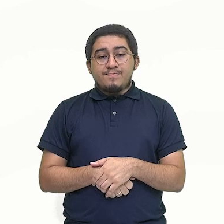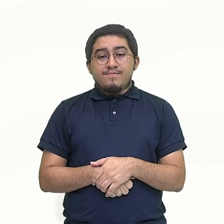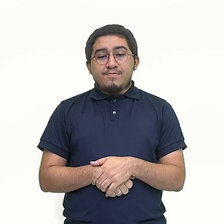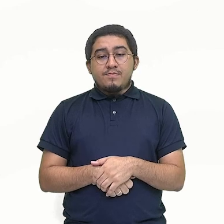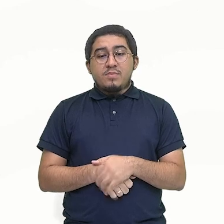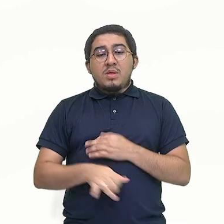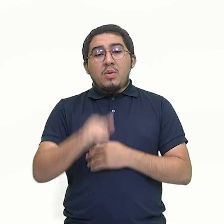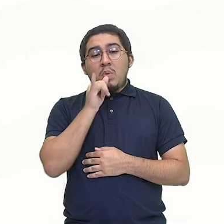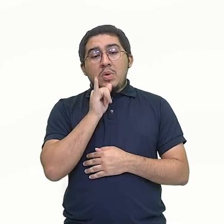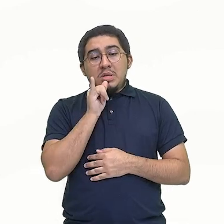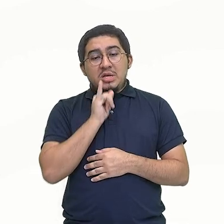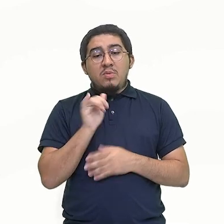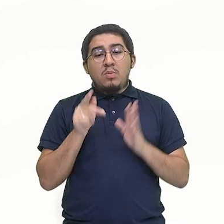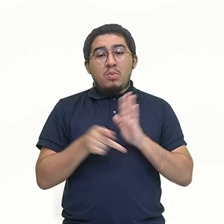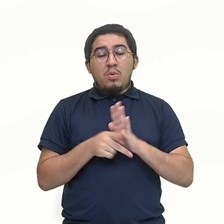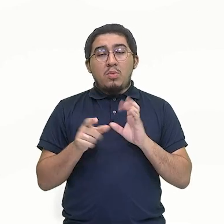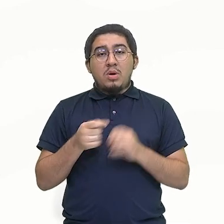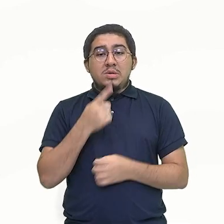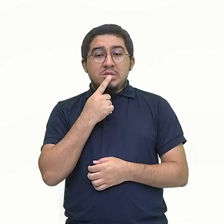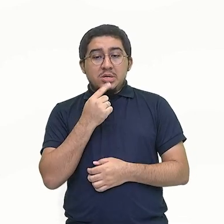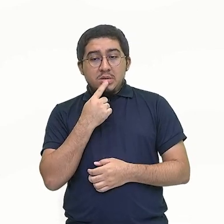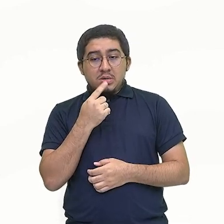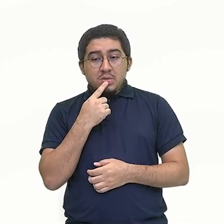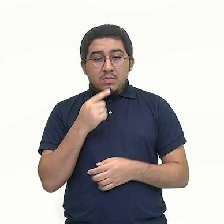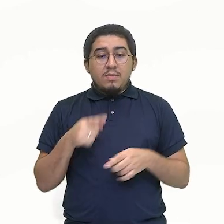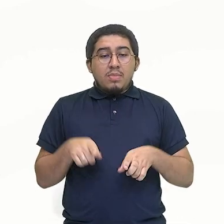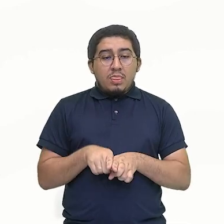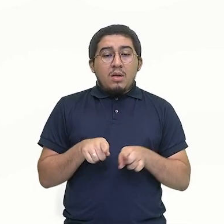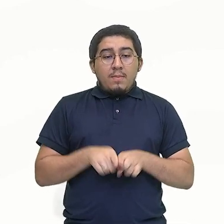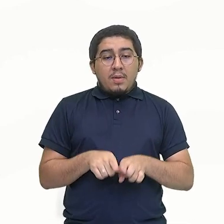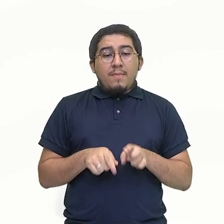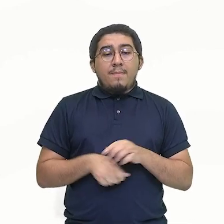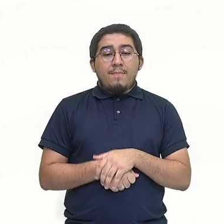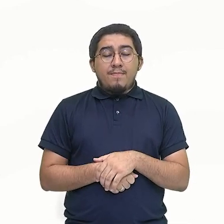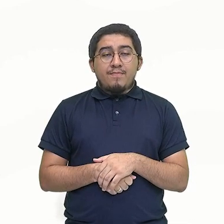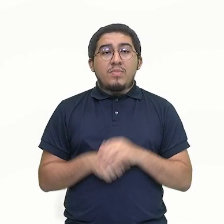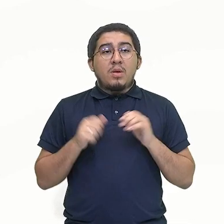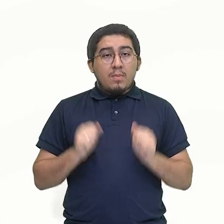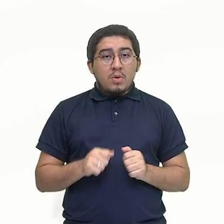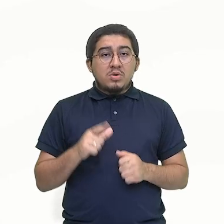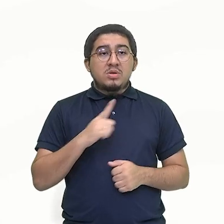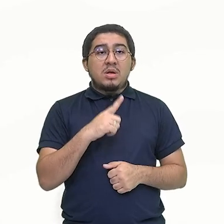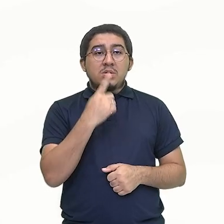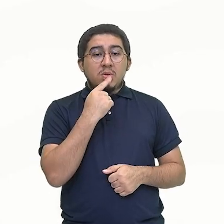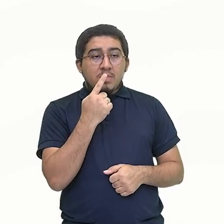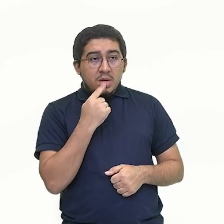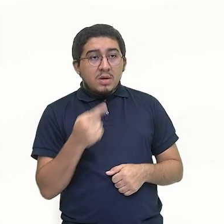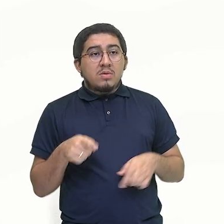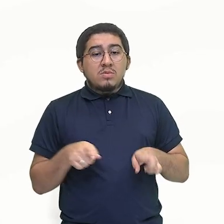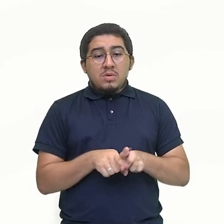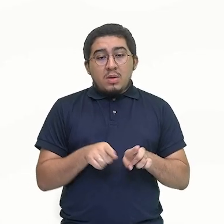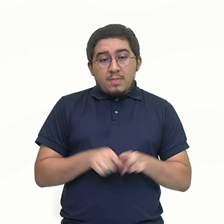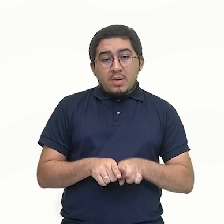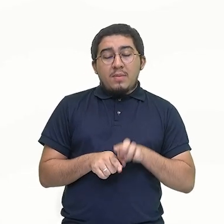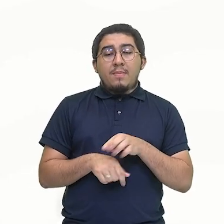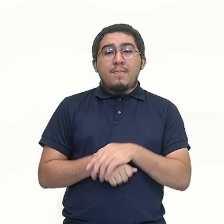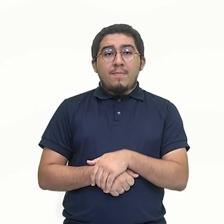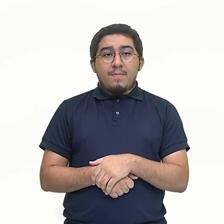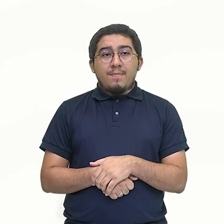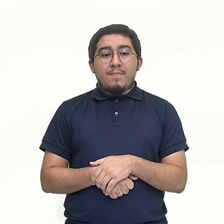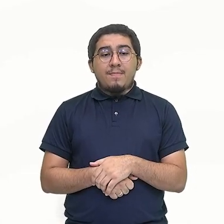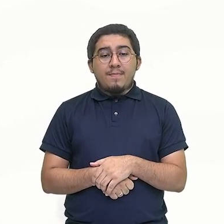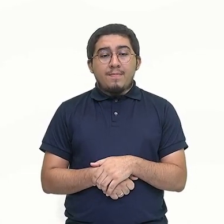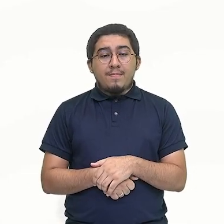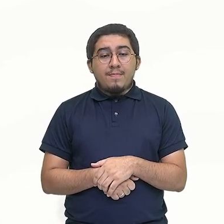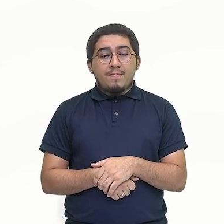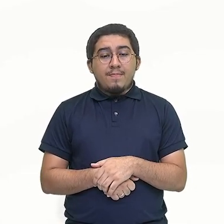um exemplo que eu trago para vocês são células do sangue, que podem ser glóbulos vermelhos, que são as células lá, as